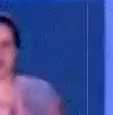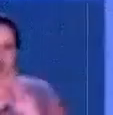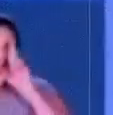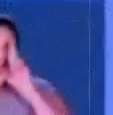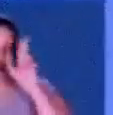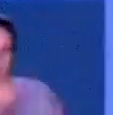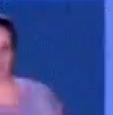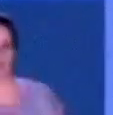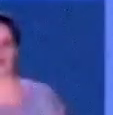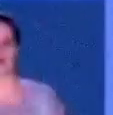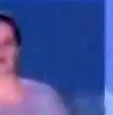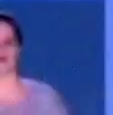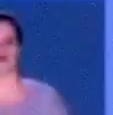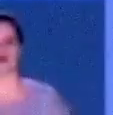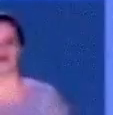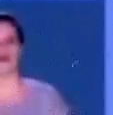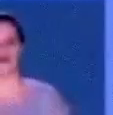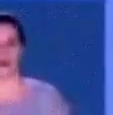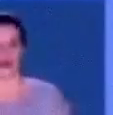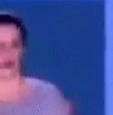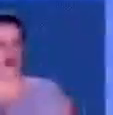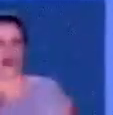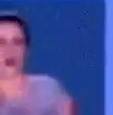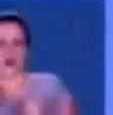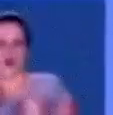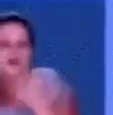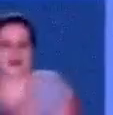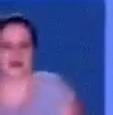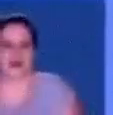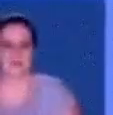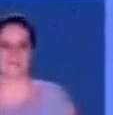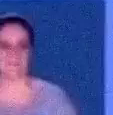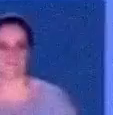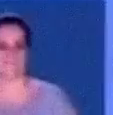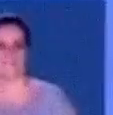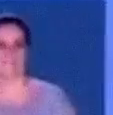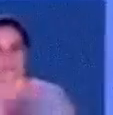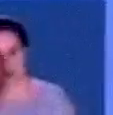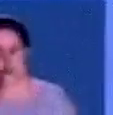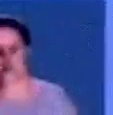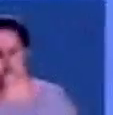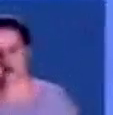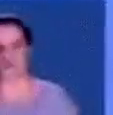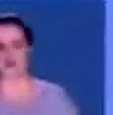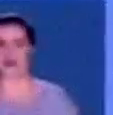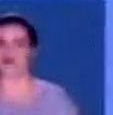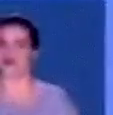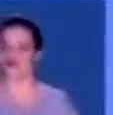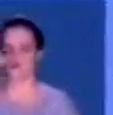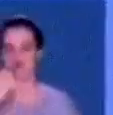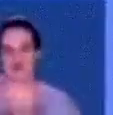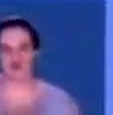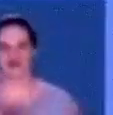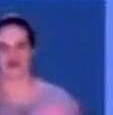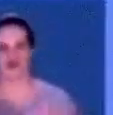Olha, o que eu tenho para deixar disso? Fala, Daciolo. Fala para o povo.